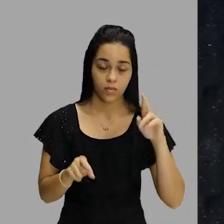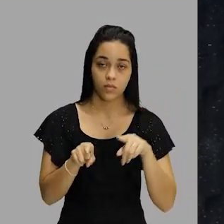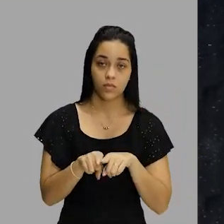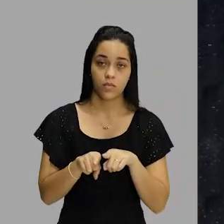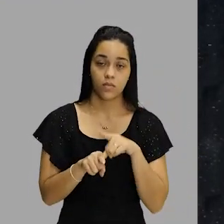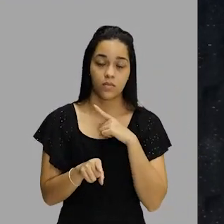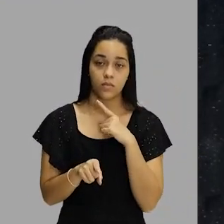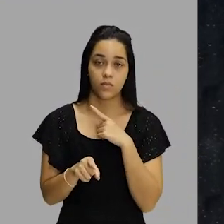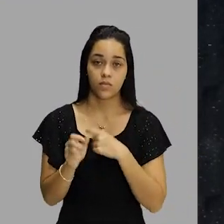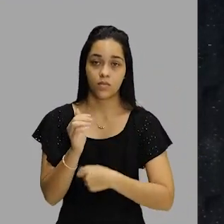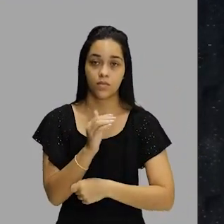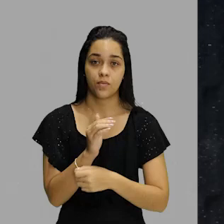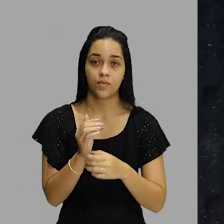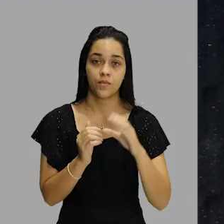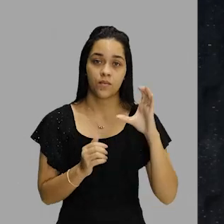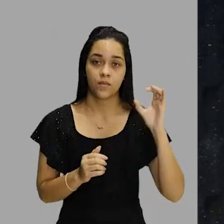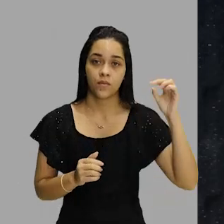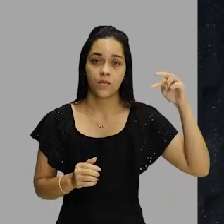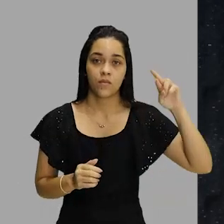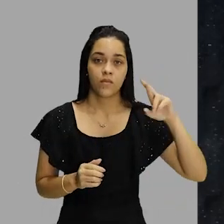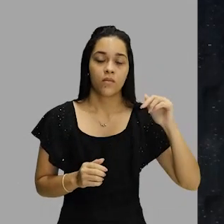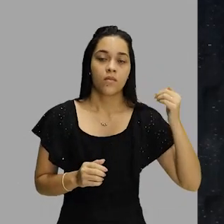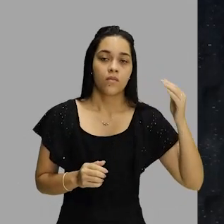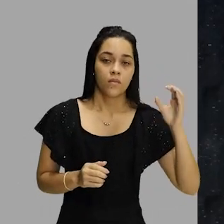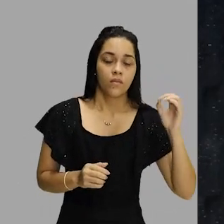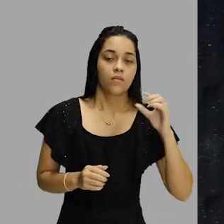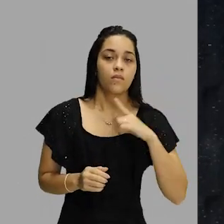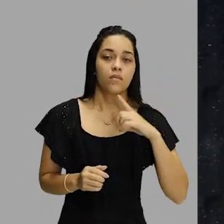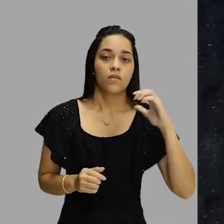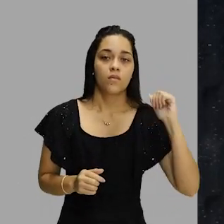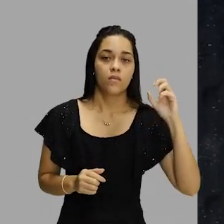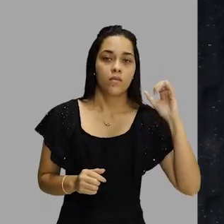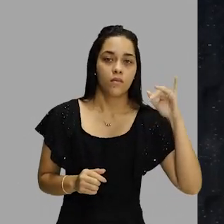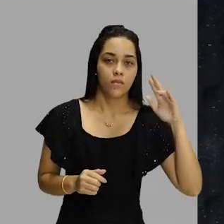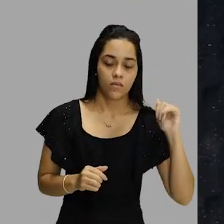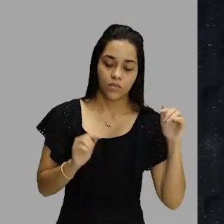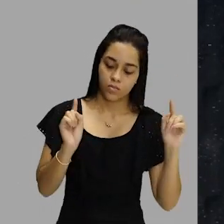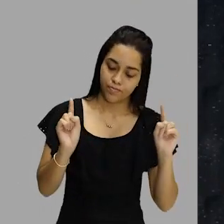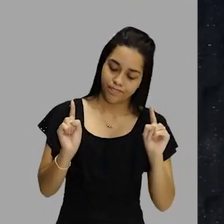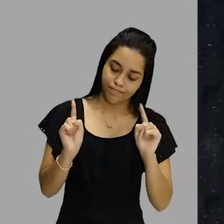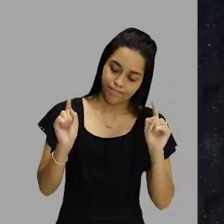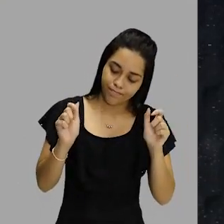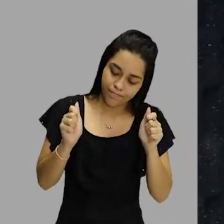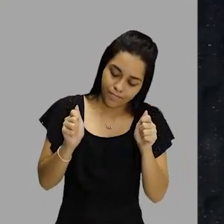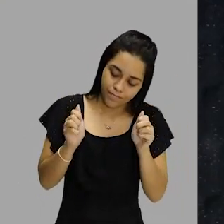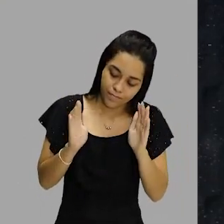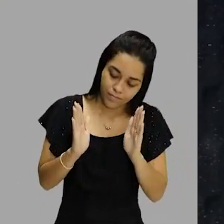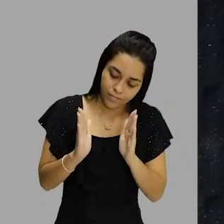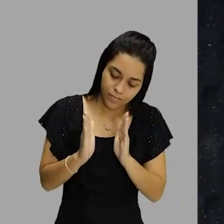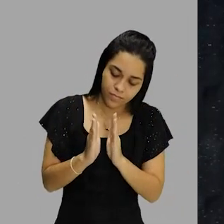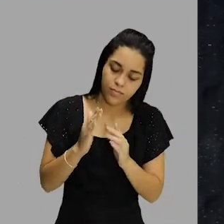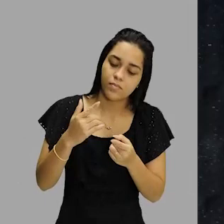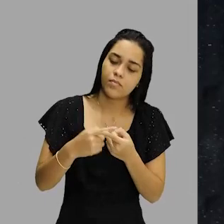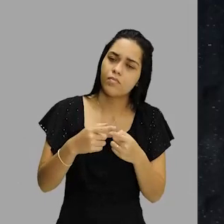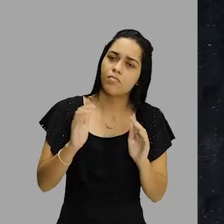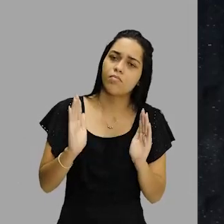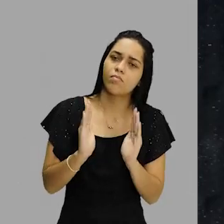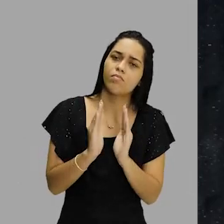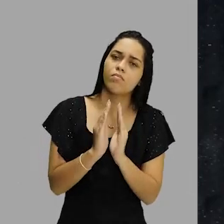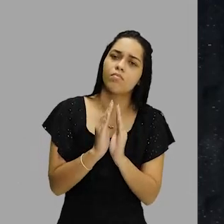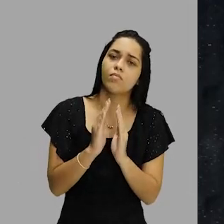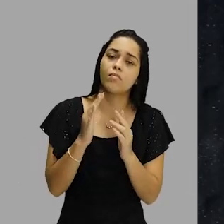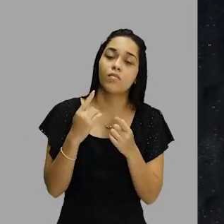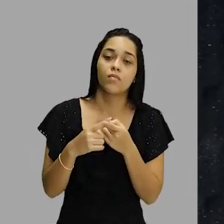contração muscular, as moléculas de actina, elas se aproximam, né? Por que elas se